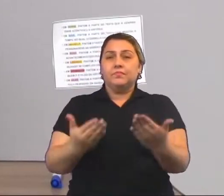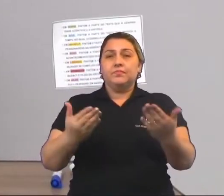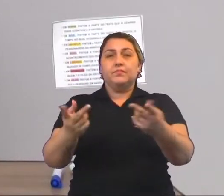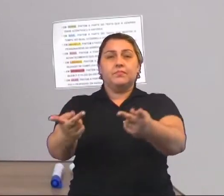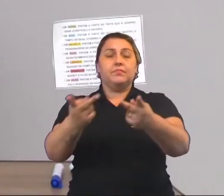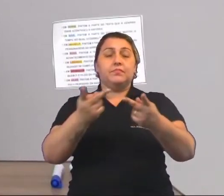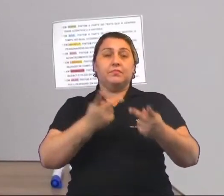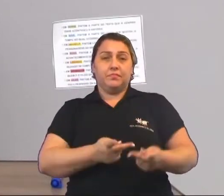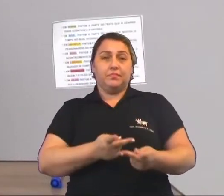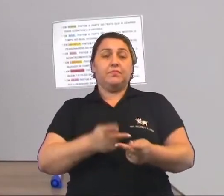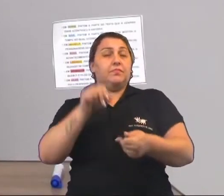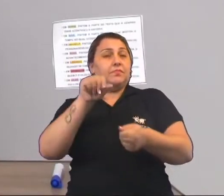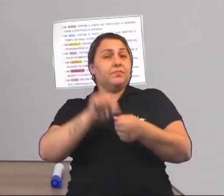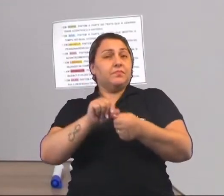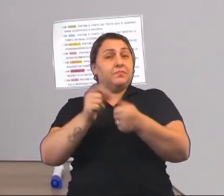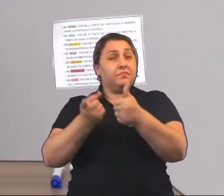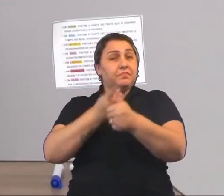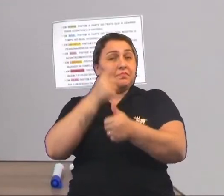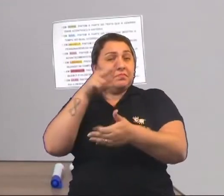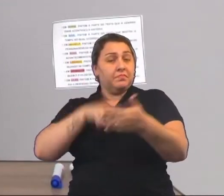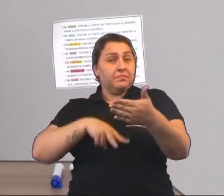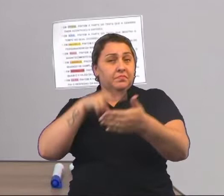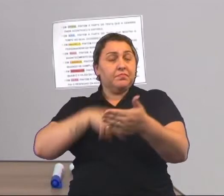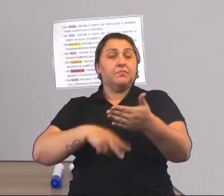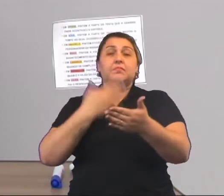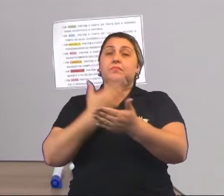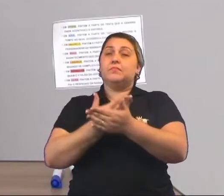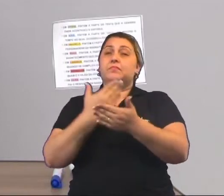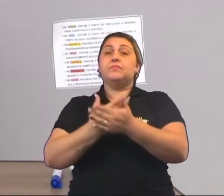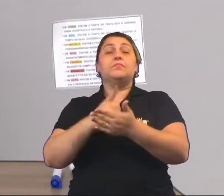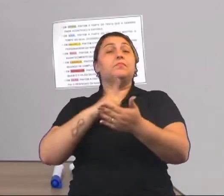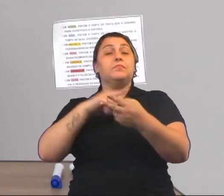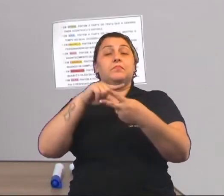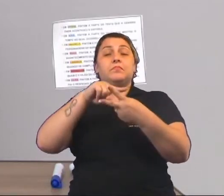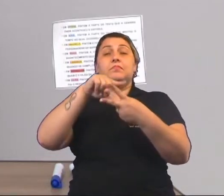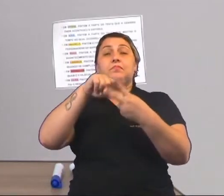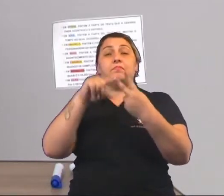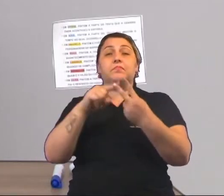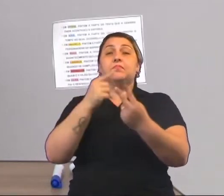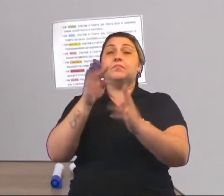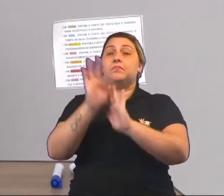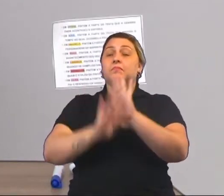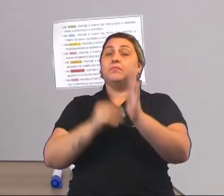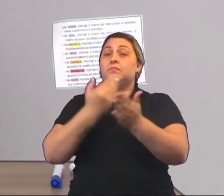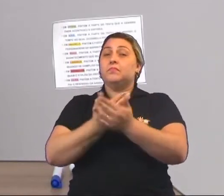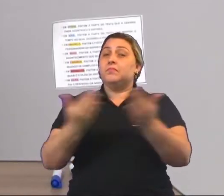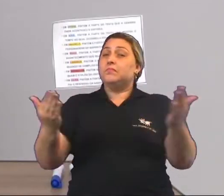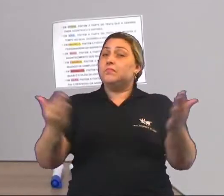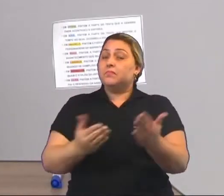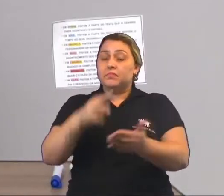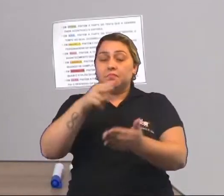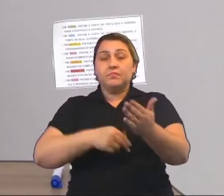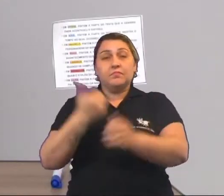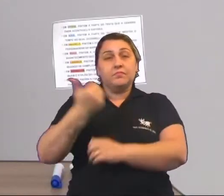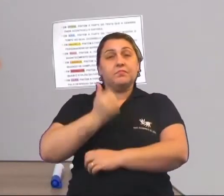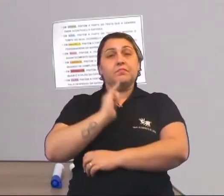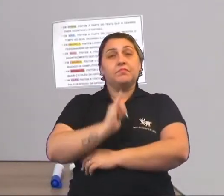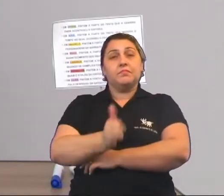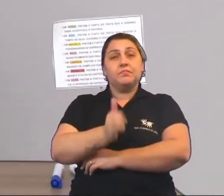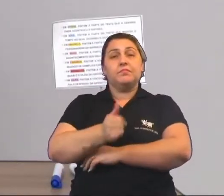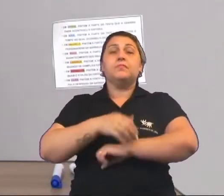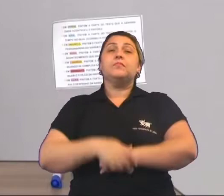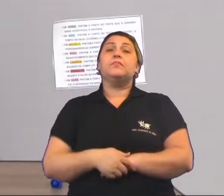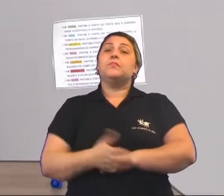Quero convidar vocês a realizar a primeira leitura dessa aula. Nós teremos 2 textos para essa aula e agora nós vamos ler o primeiro, que é uma